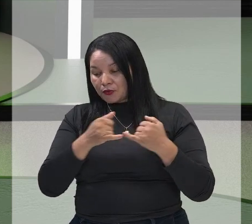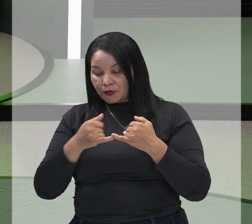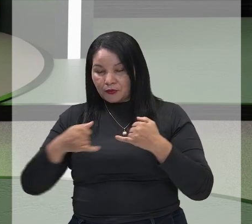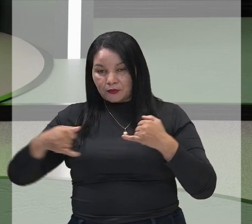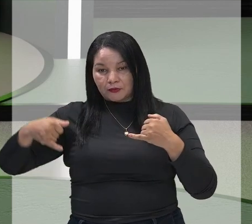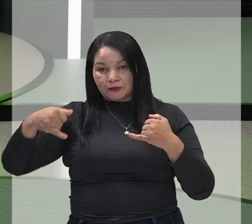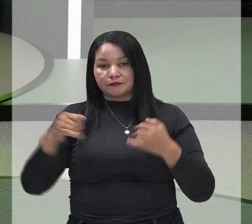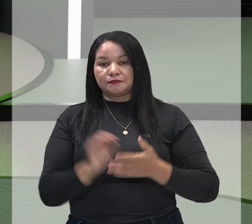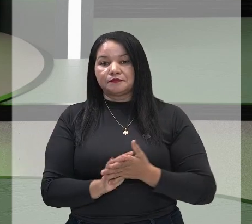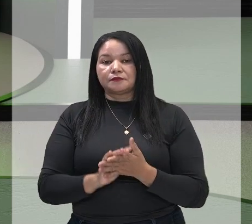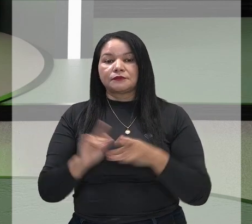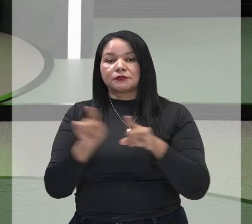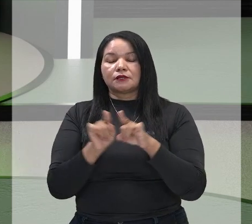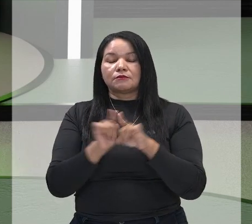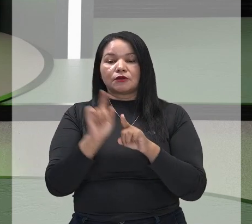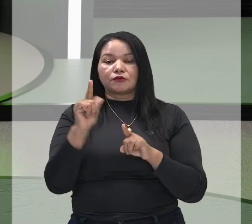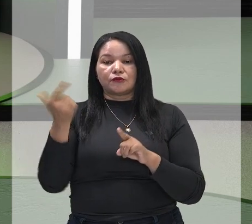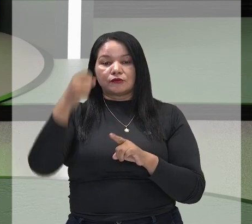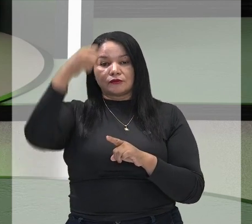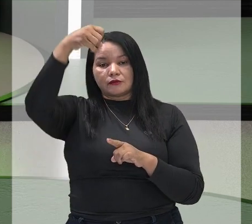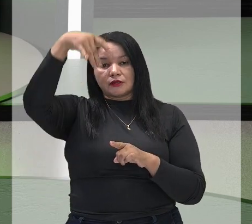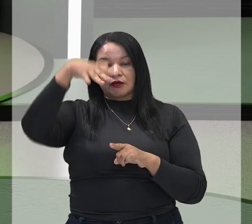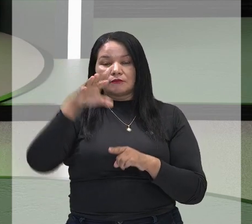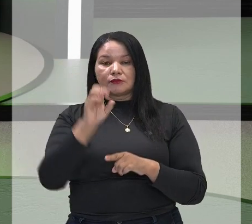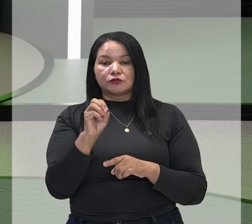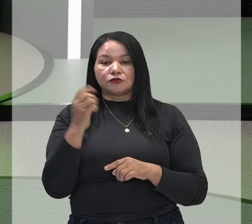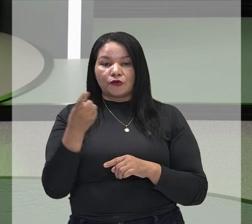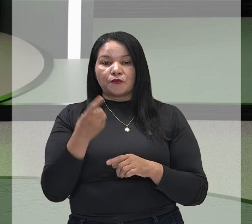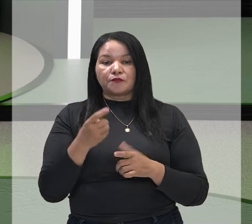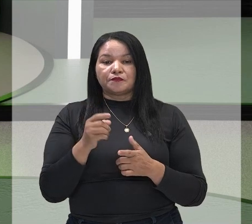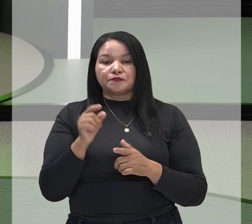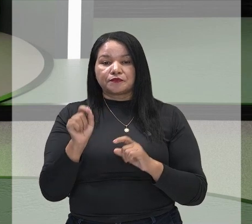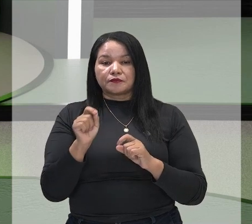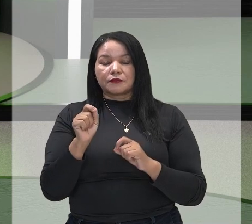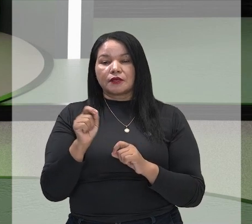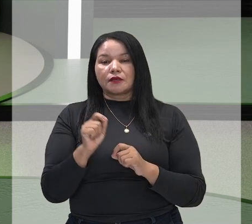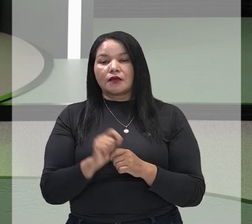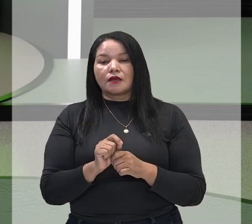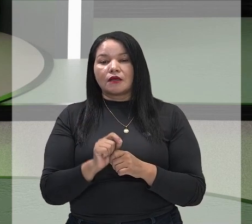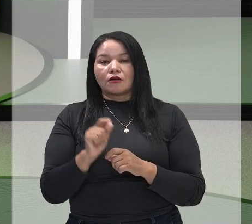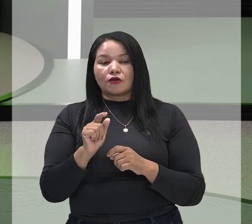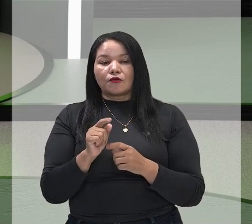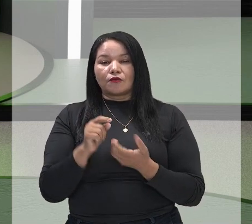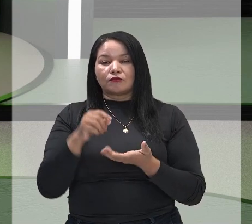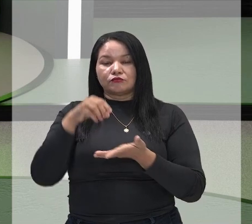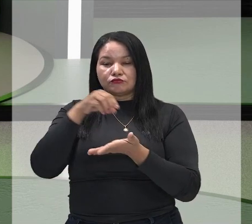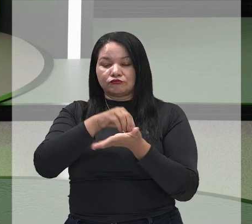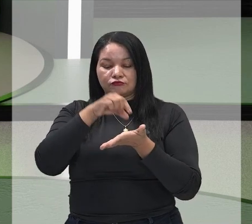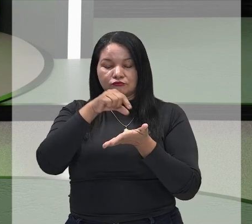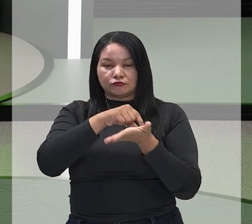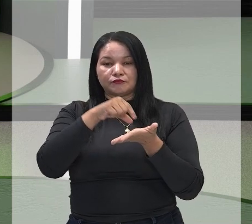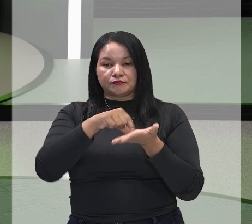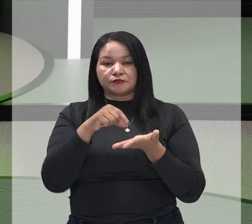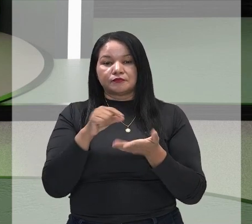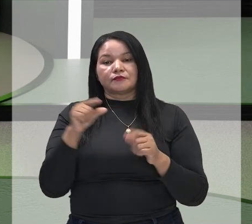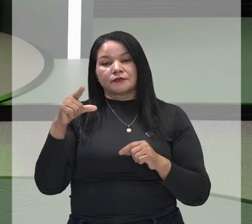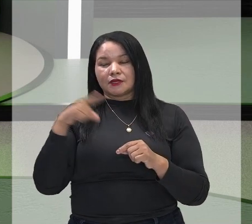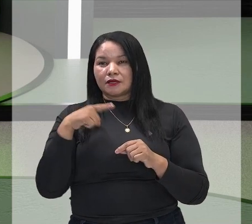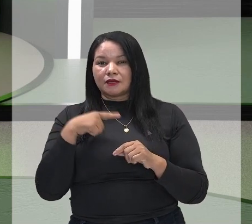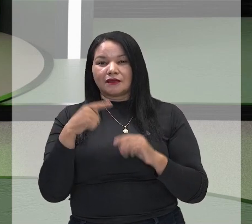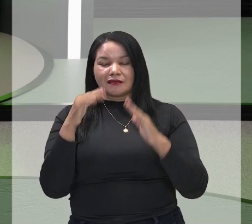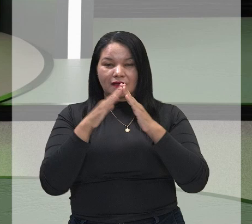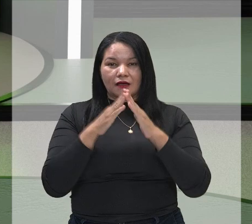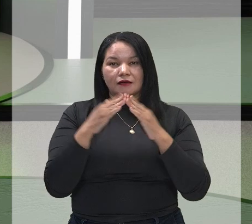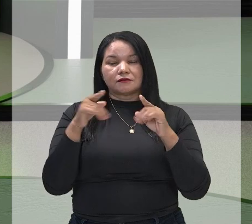Lâmpadas ou resistores. Bom, nas nossas casas nós temos lâmpadas, tem lâmpada na escola,